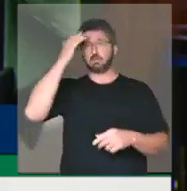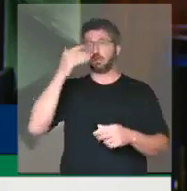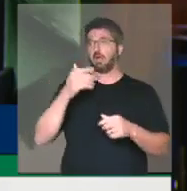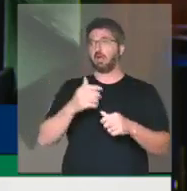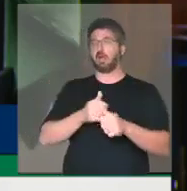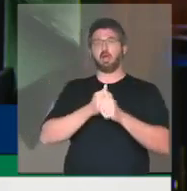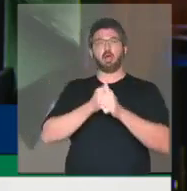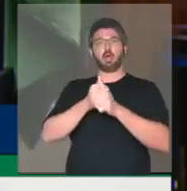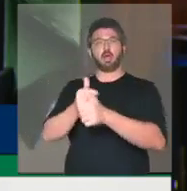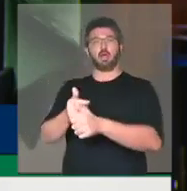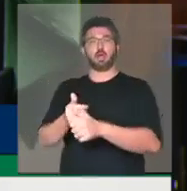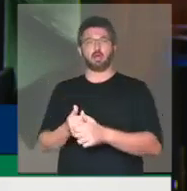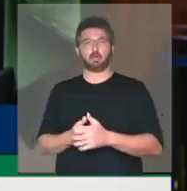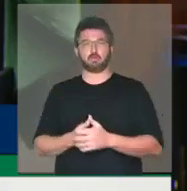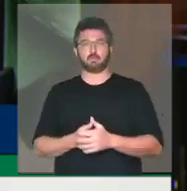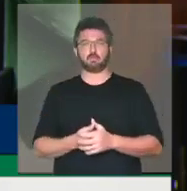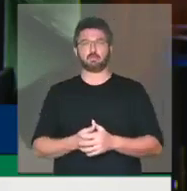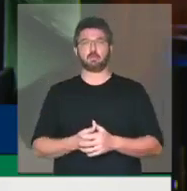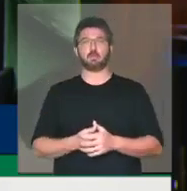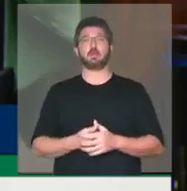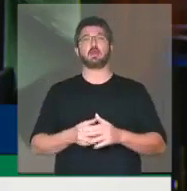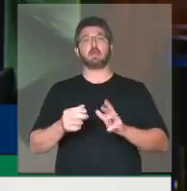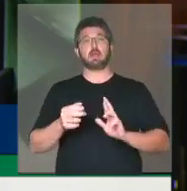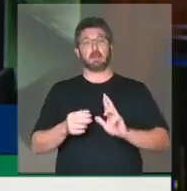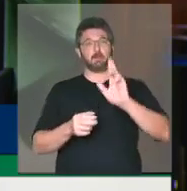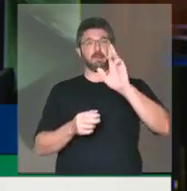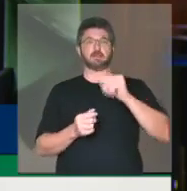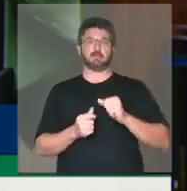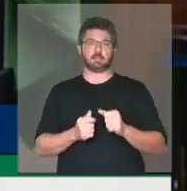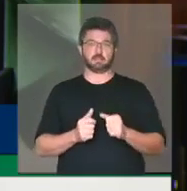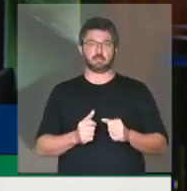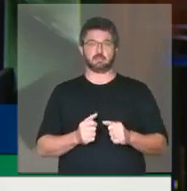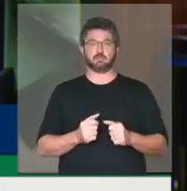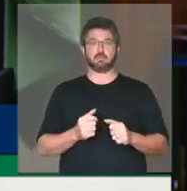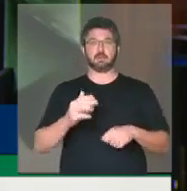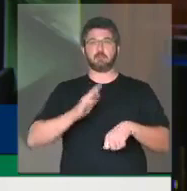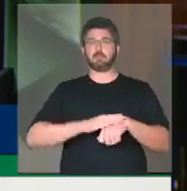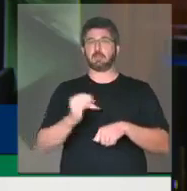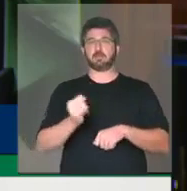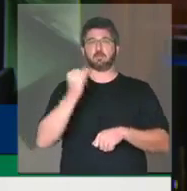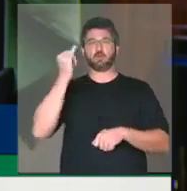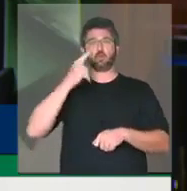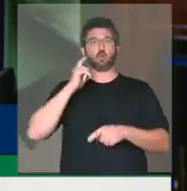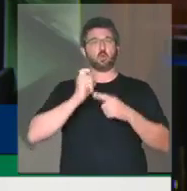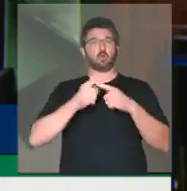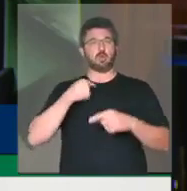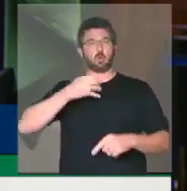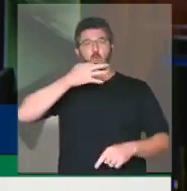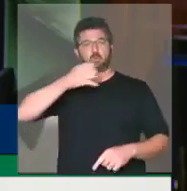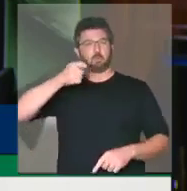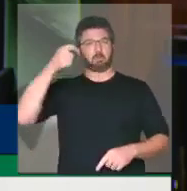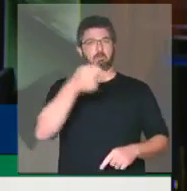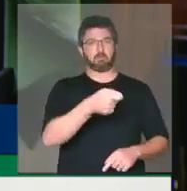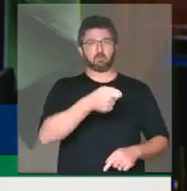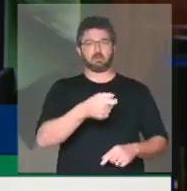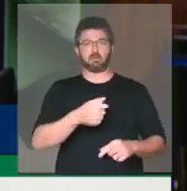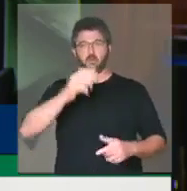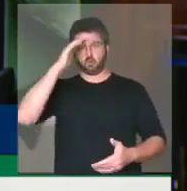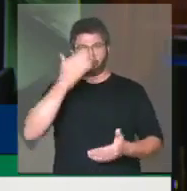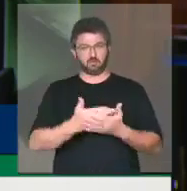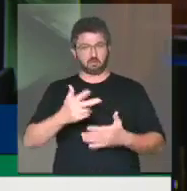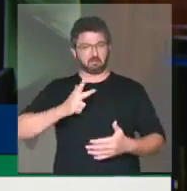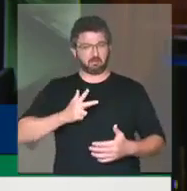essa representação em nome desse convencimento, que é muito maior do que um convencimento pessoal ou de uma